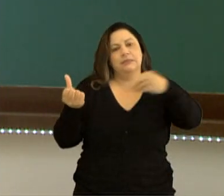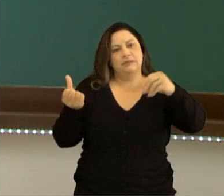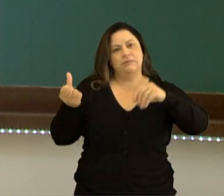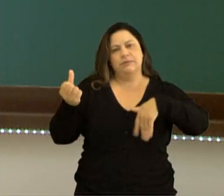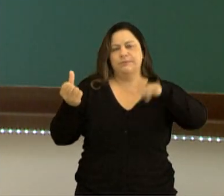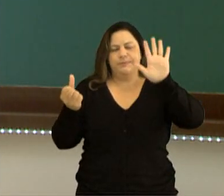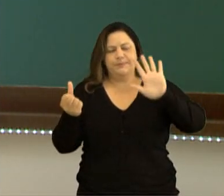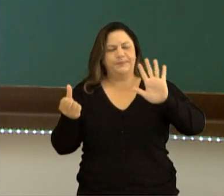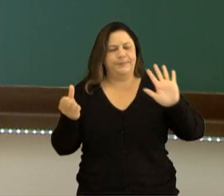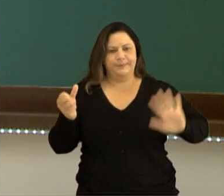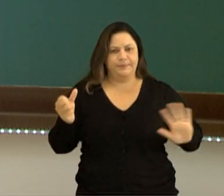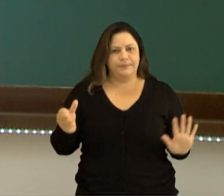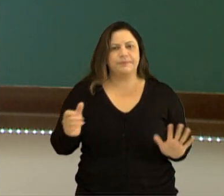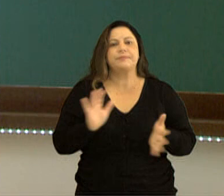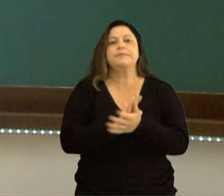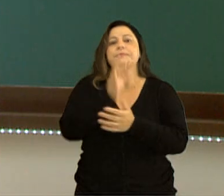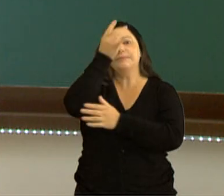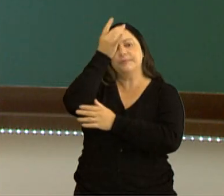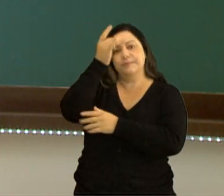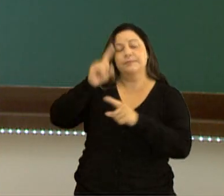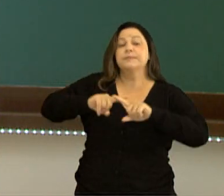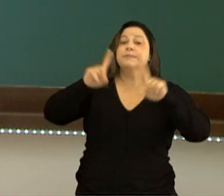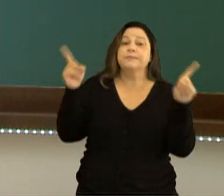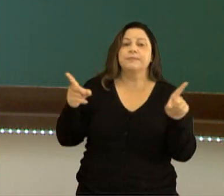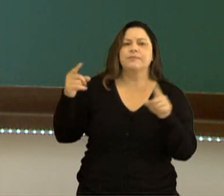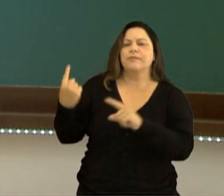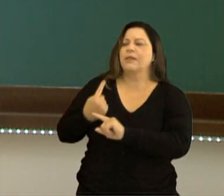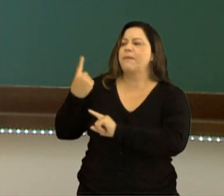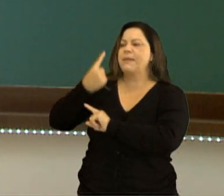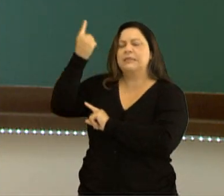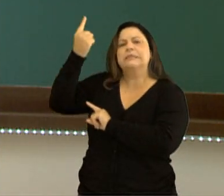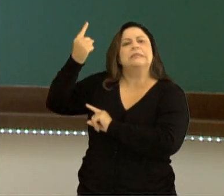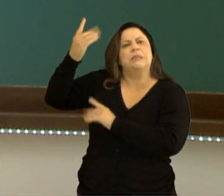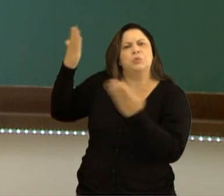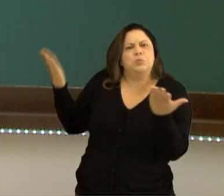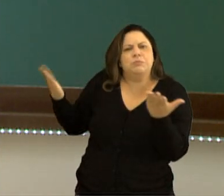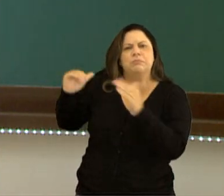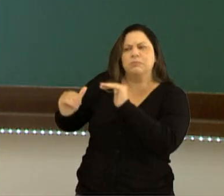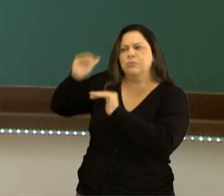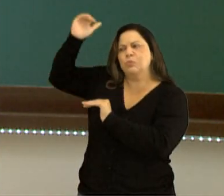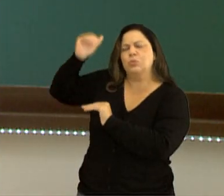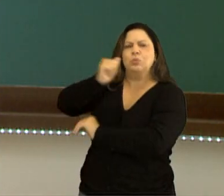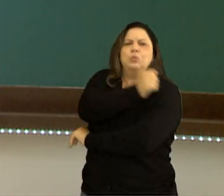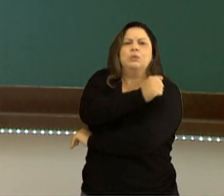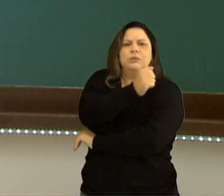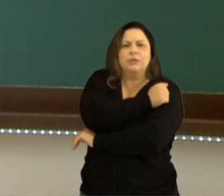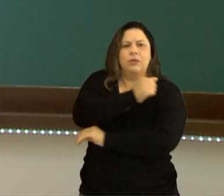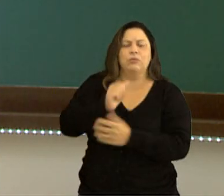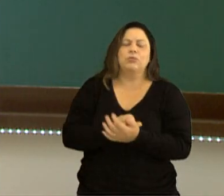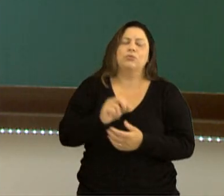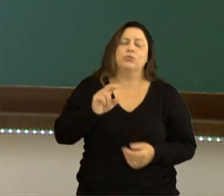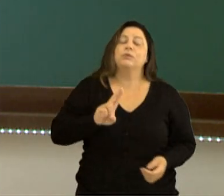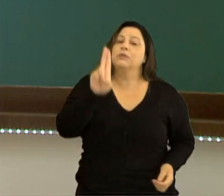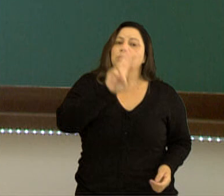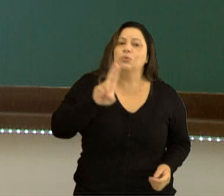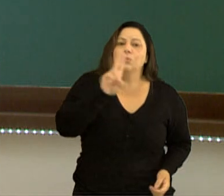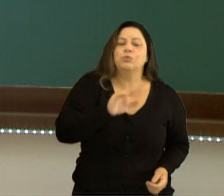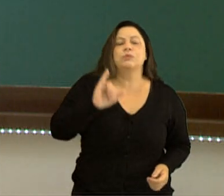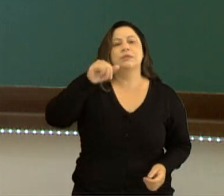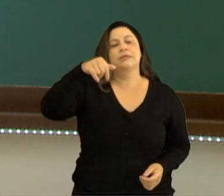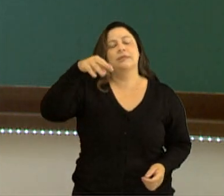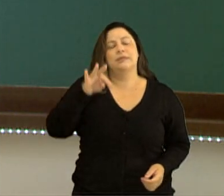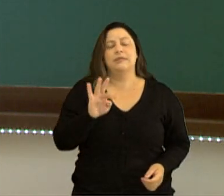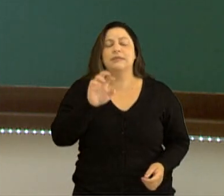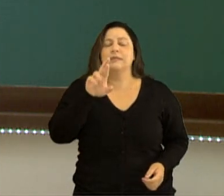coloca 6 ou mais, vai ser fácil. Agora, as alturas não vai poder fazer isso, então a gente usa intervalo de classe. Daí,